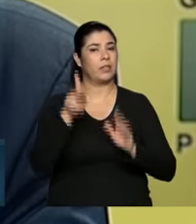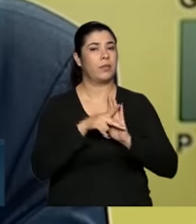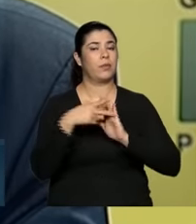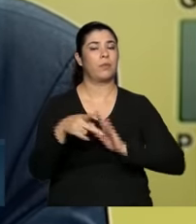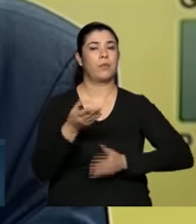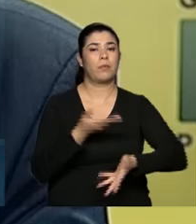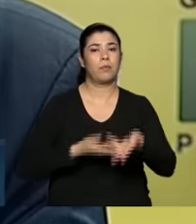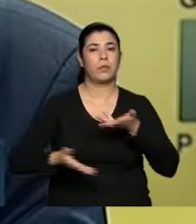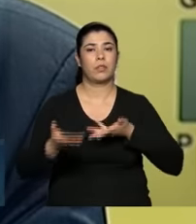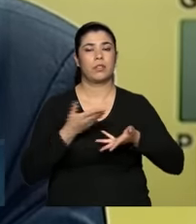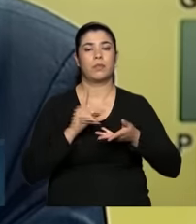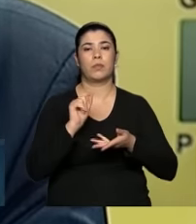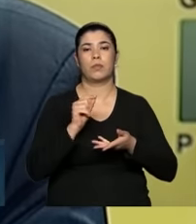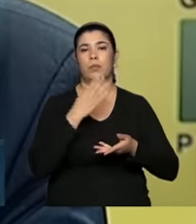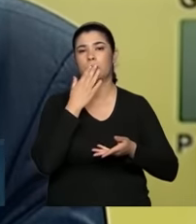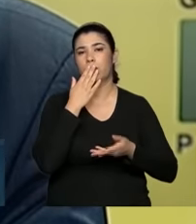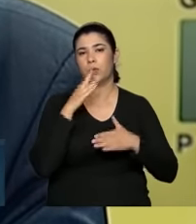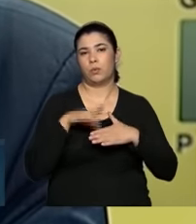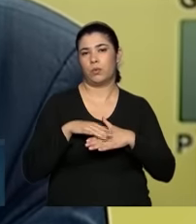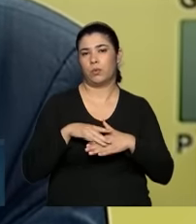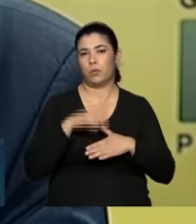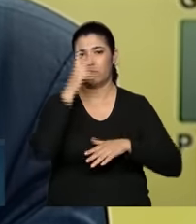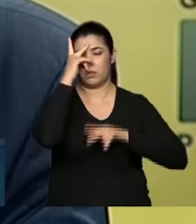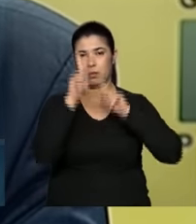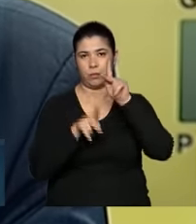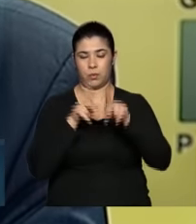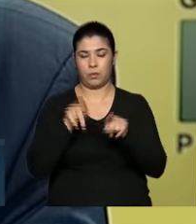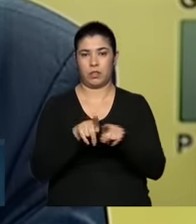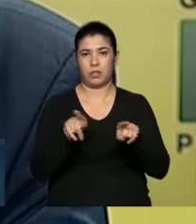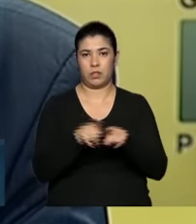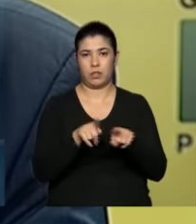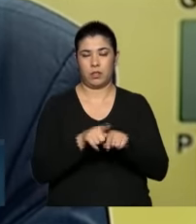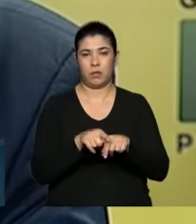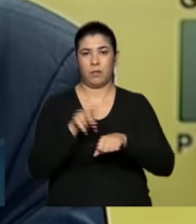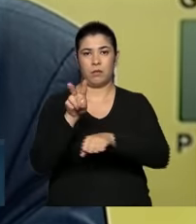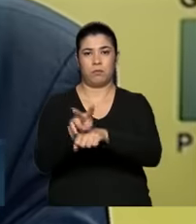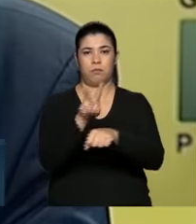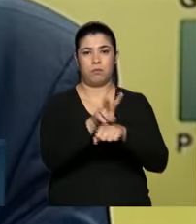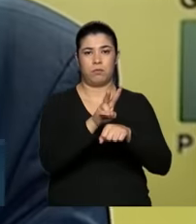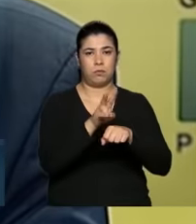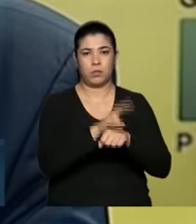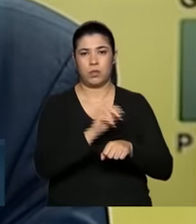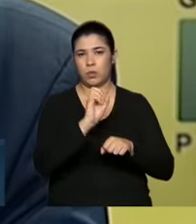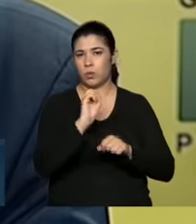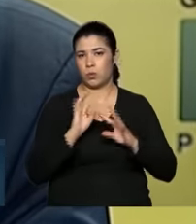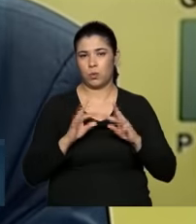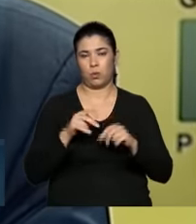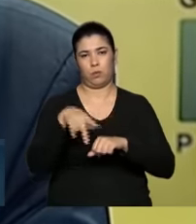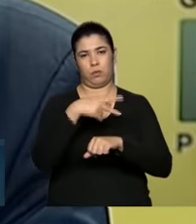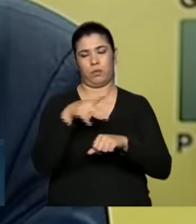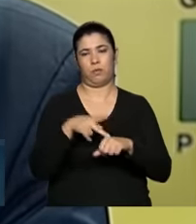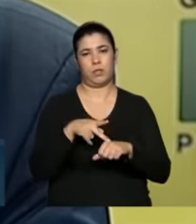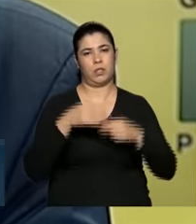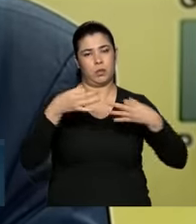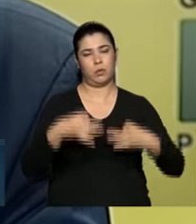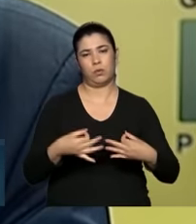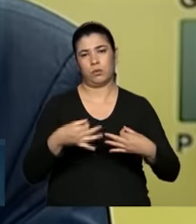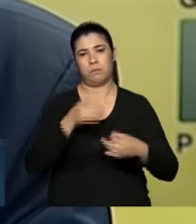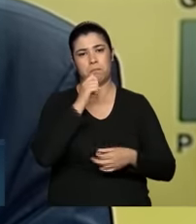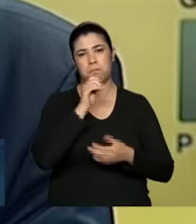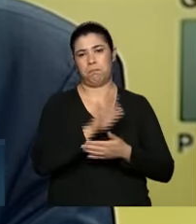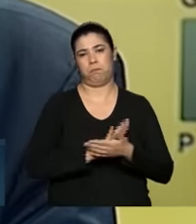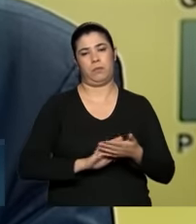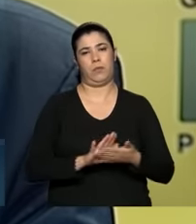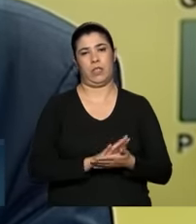das doenças da maior parte do povo, vamos cobrir geograficamente tudo, que é inteiramente justo. Não adiantaria